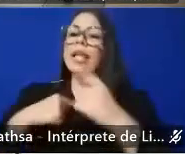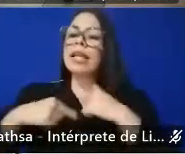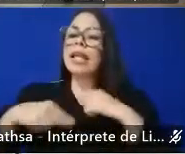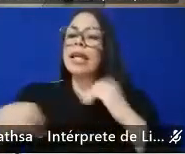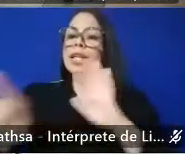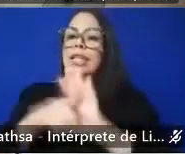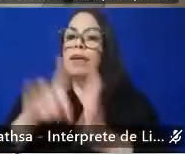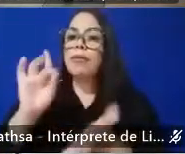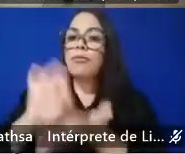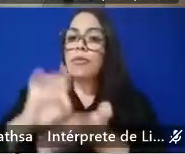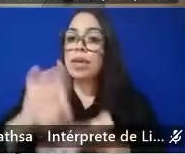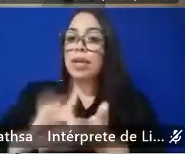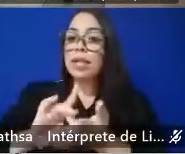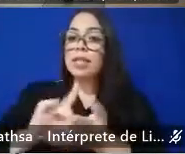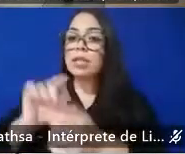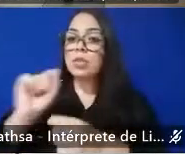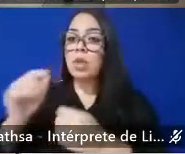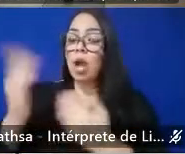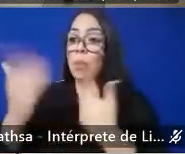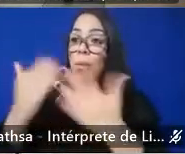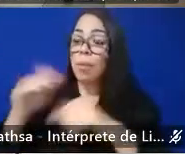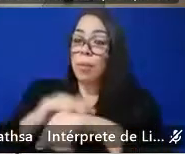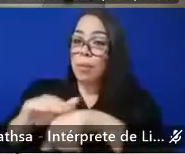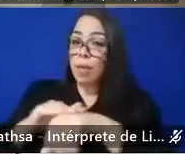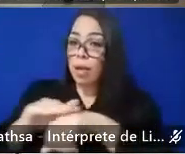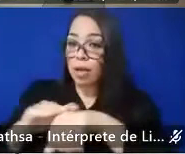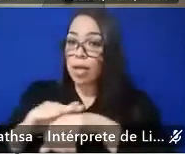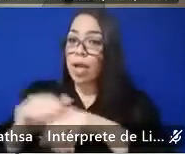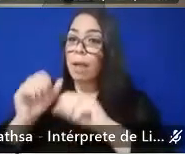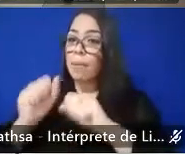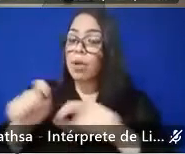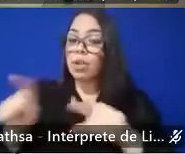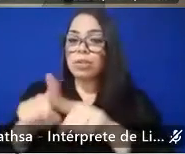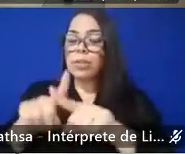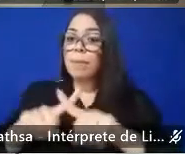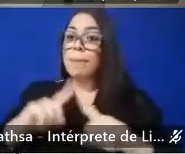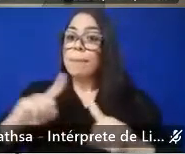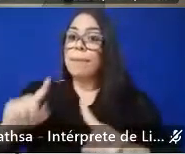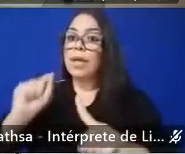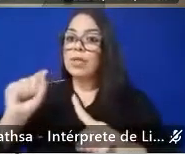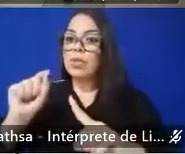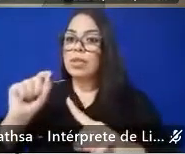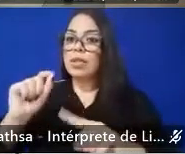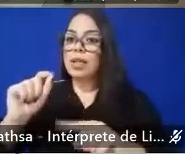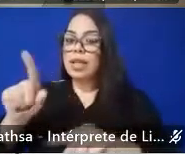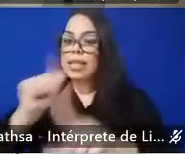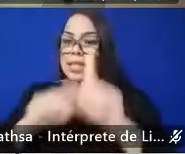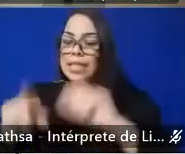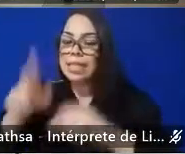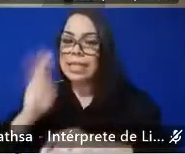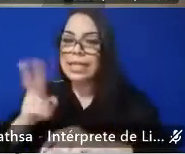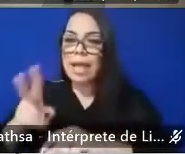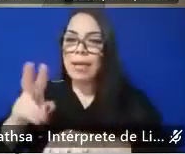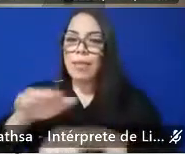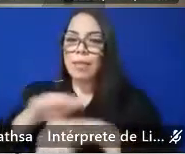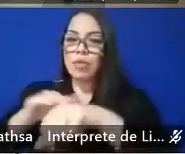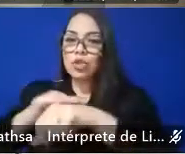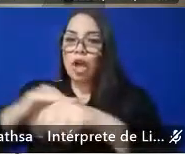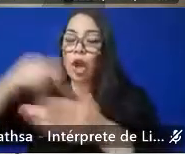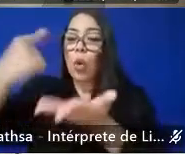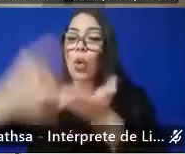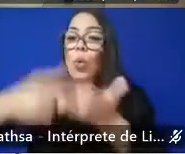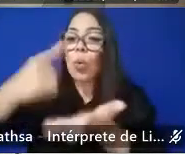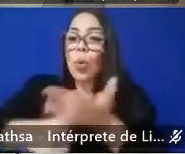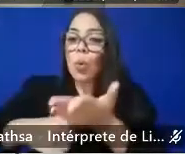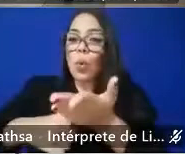o empate EA divergência mas priorizo o diálogo e o compromisso final da convergência